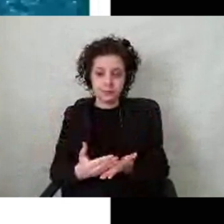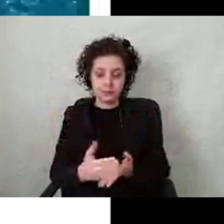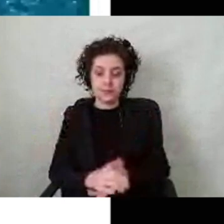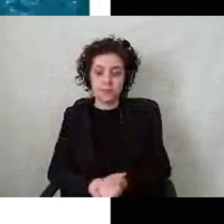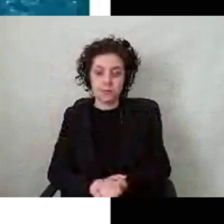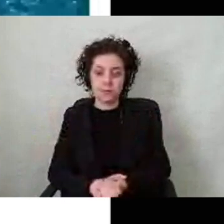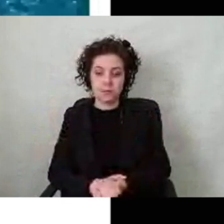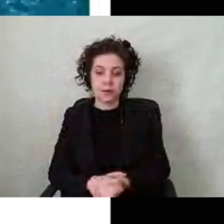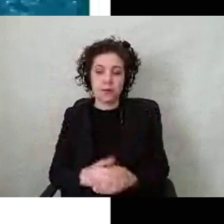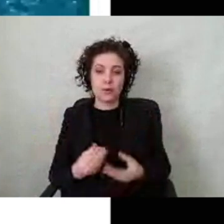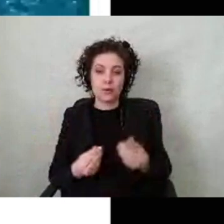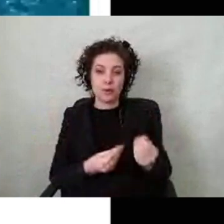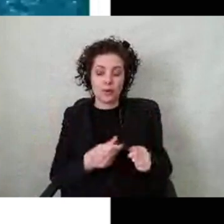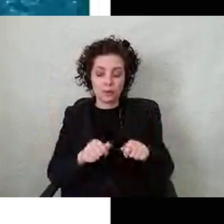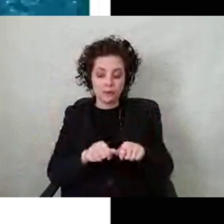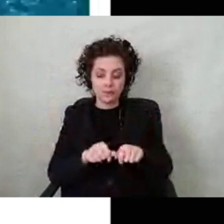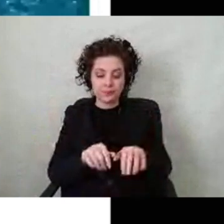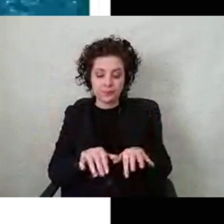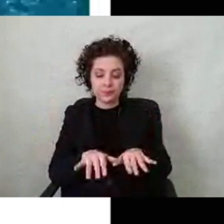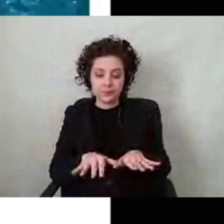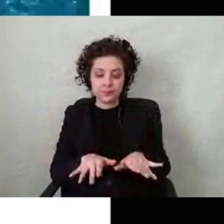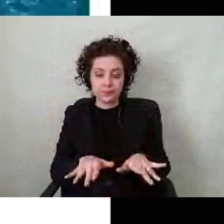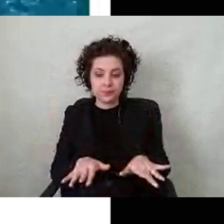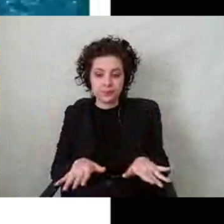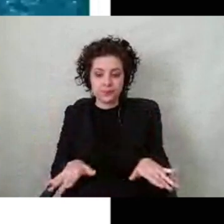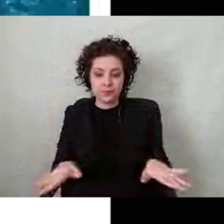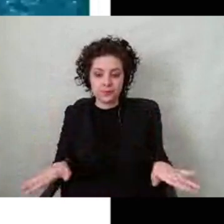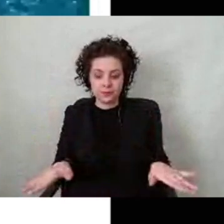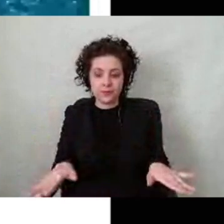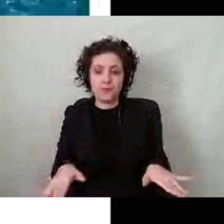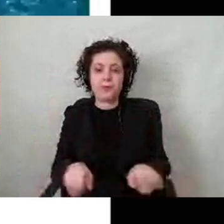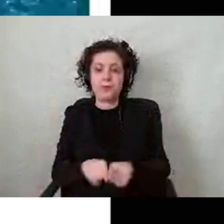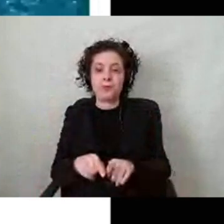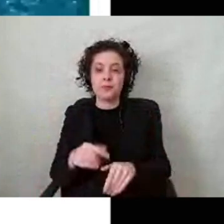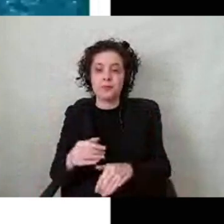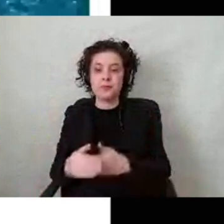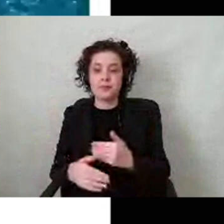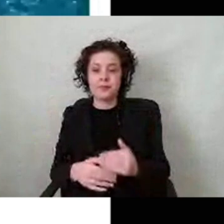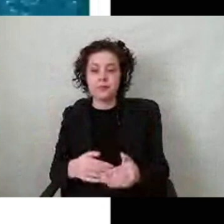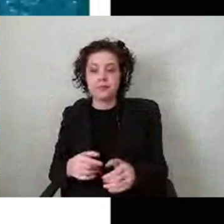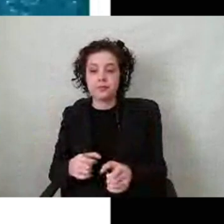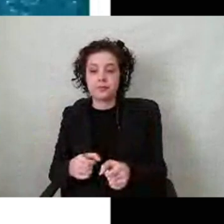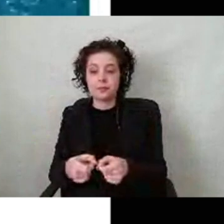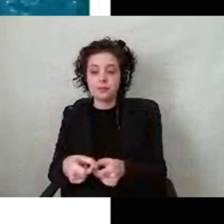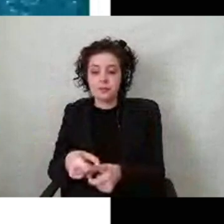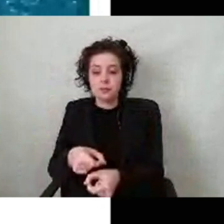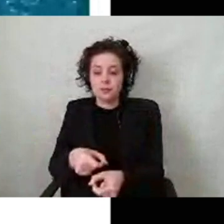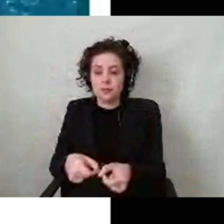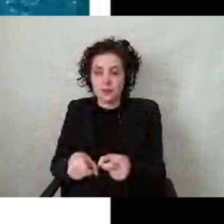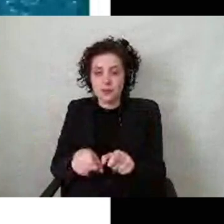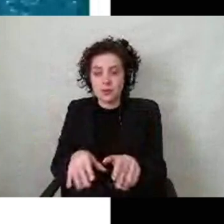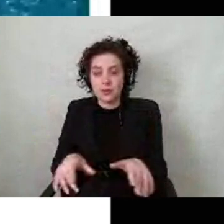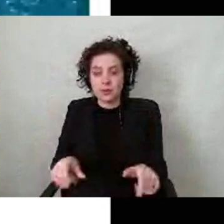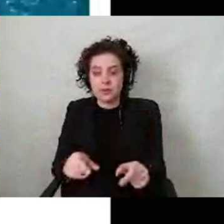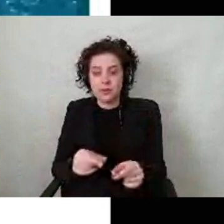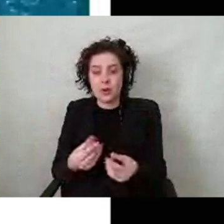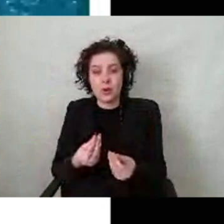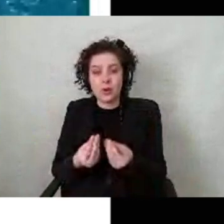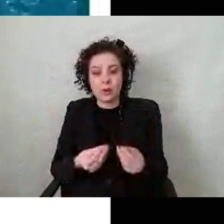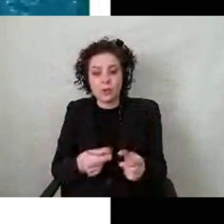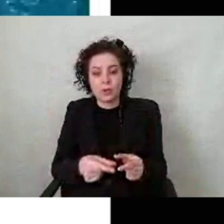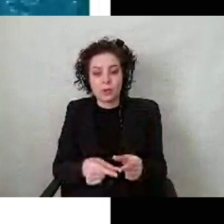epidêmico, falar um pouco da explicação da partícula, do genoma de